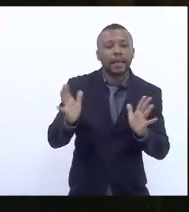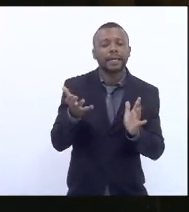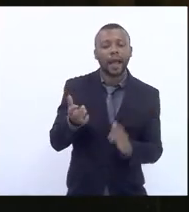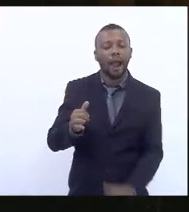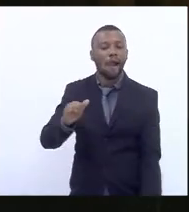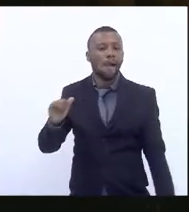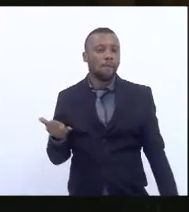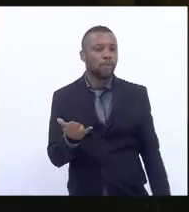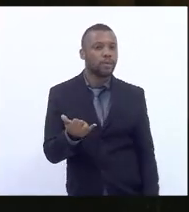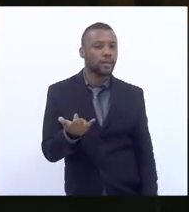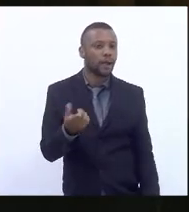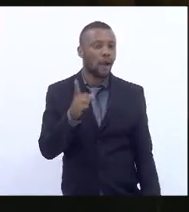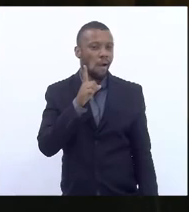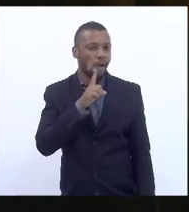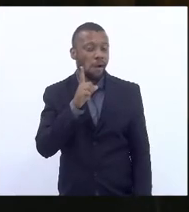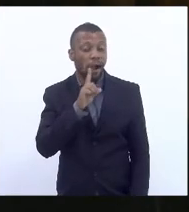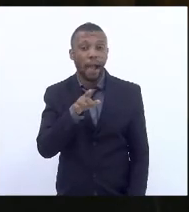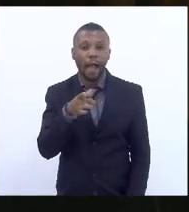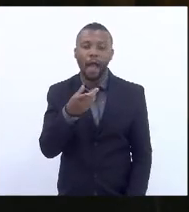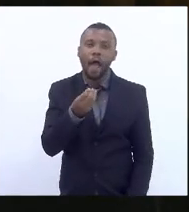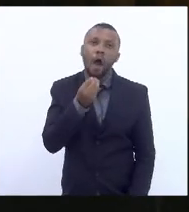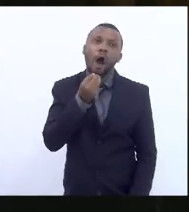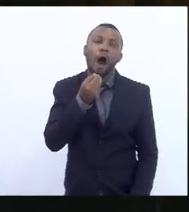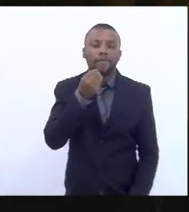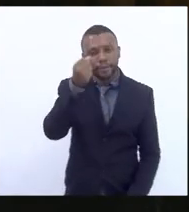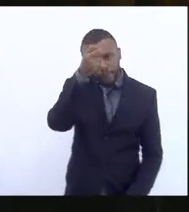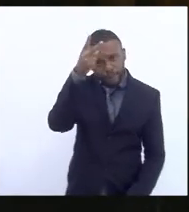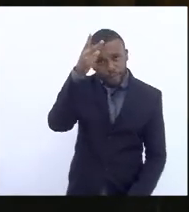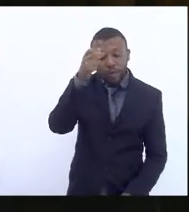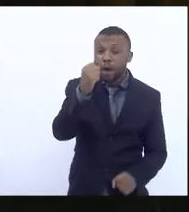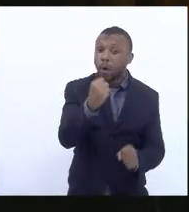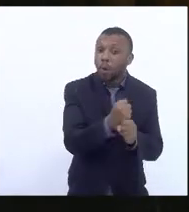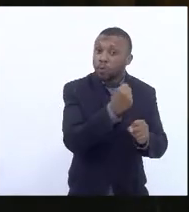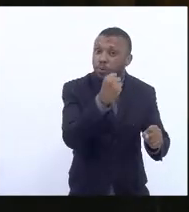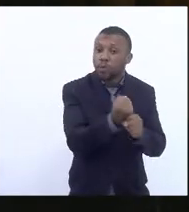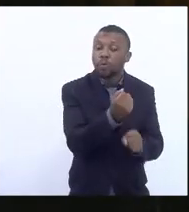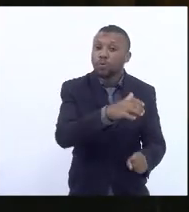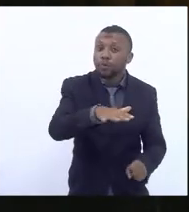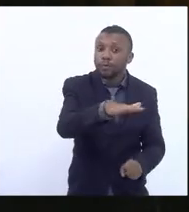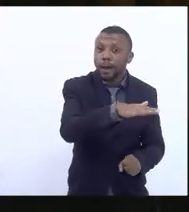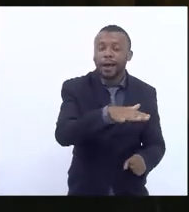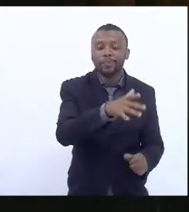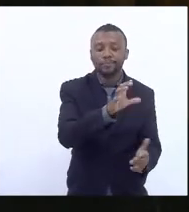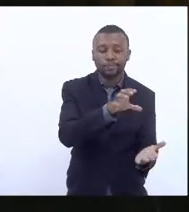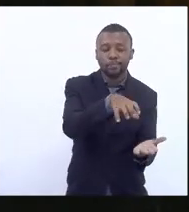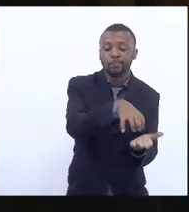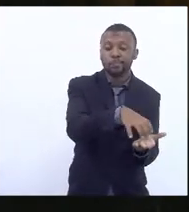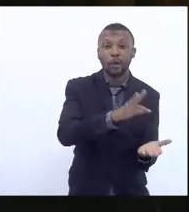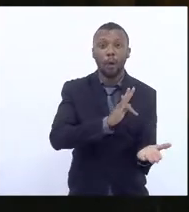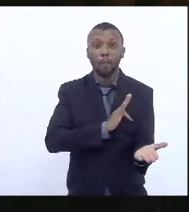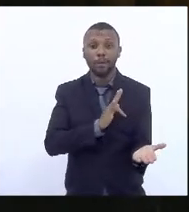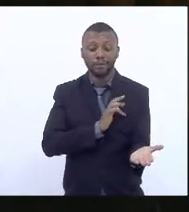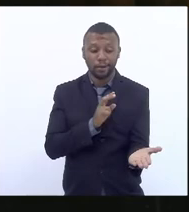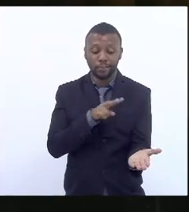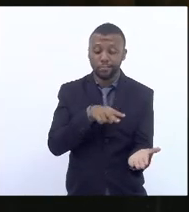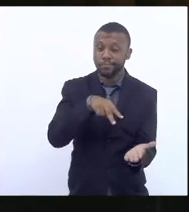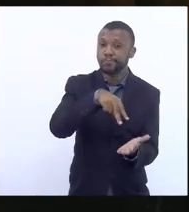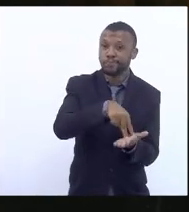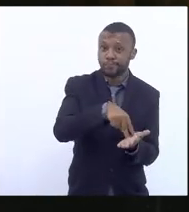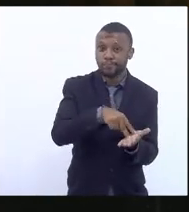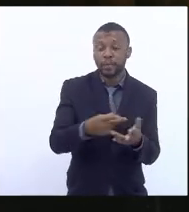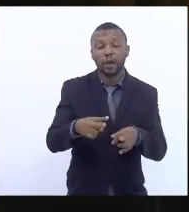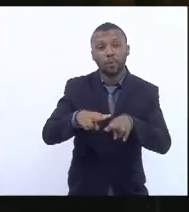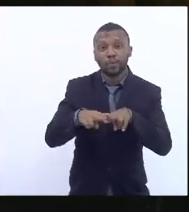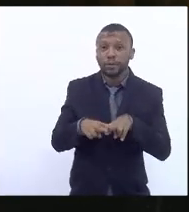espaço para que os policiais ficassem naquela base. Portanto, não é de meu